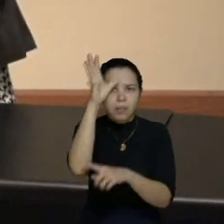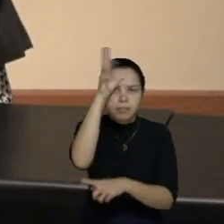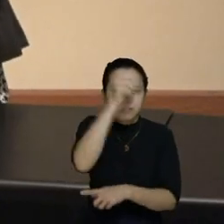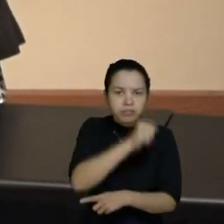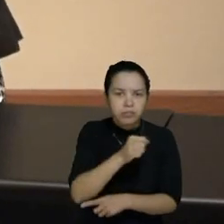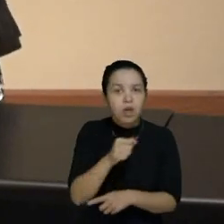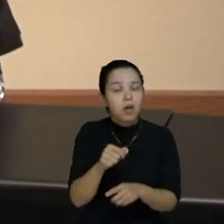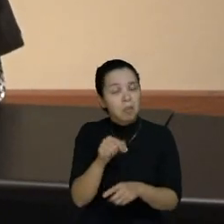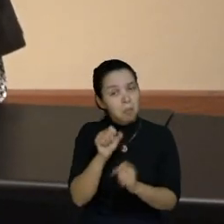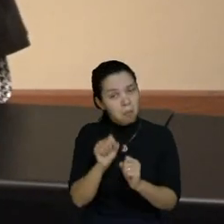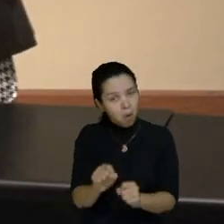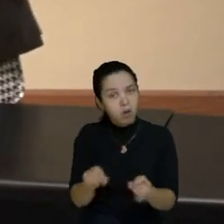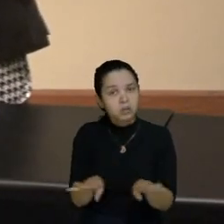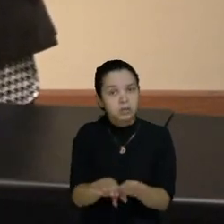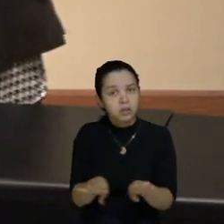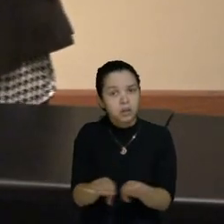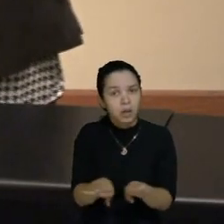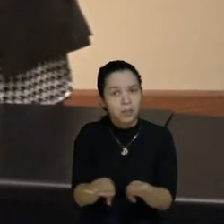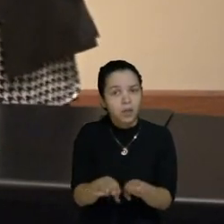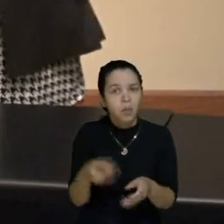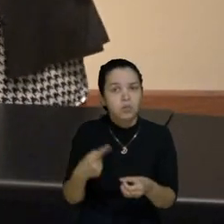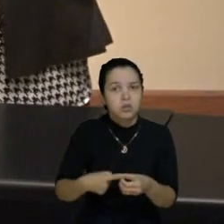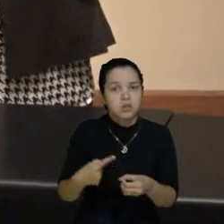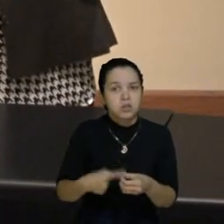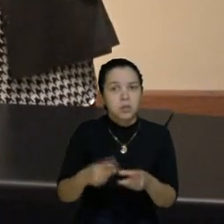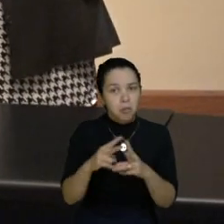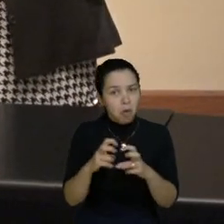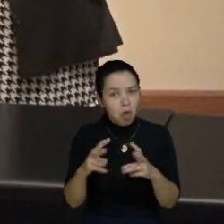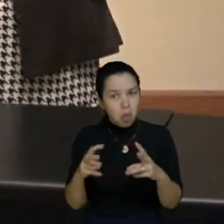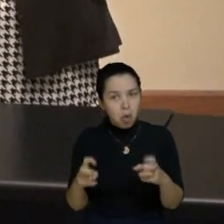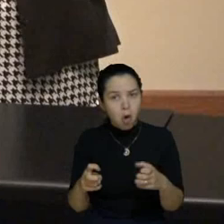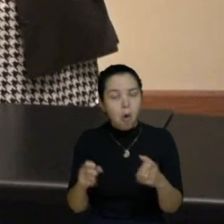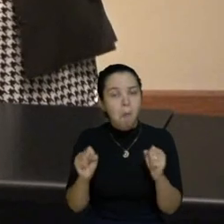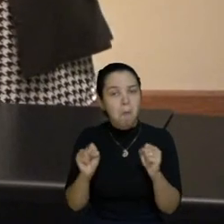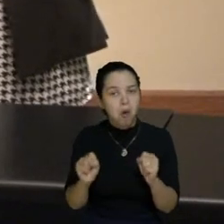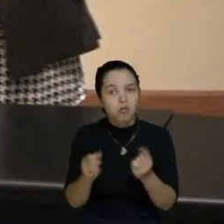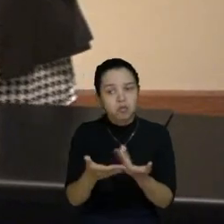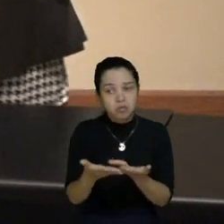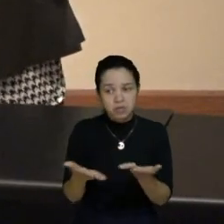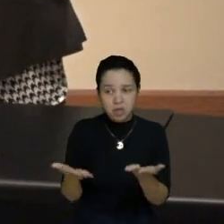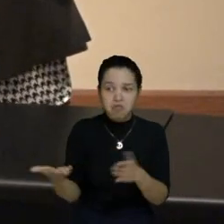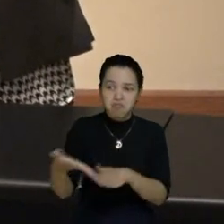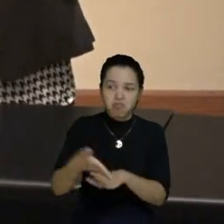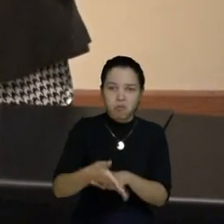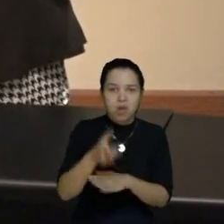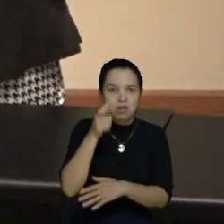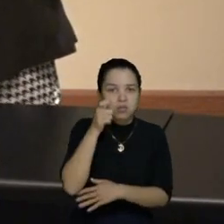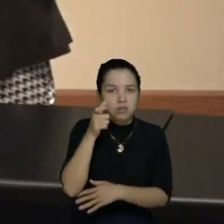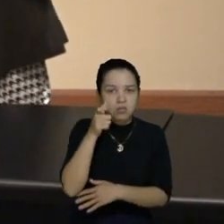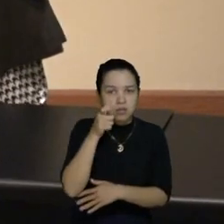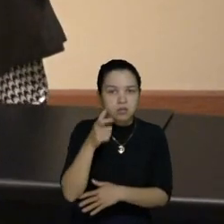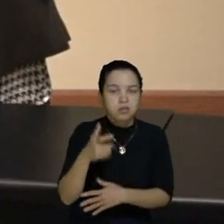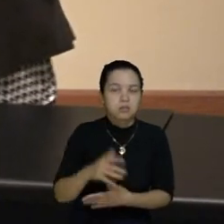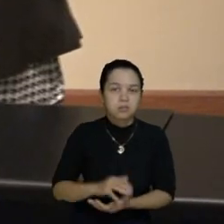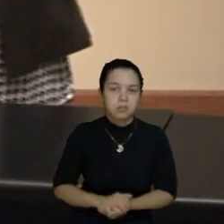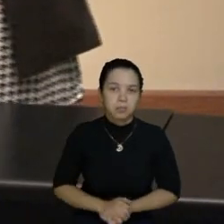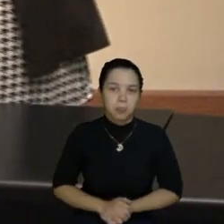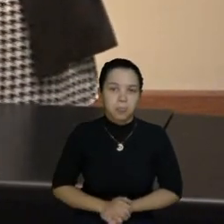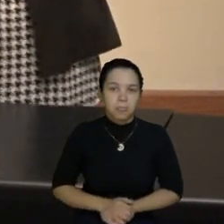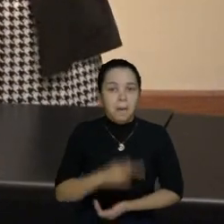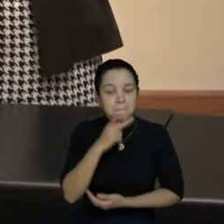para cá para o município de Florianópolis para vocês assistirem também levarem pais sensibilizar pais e